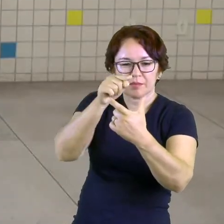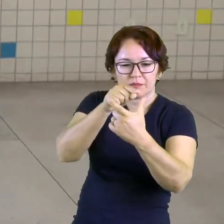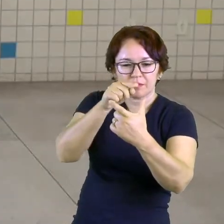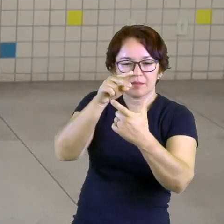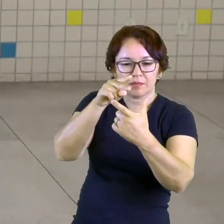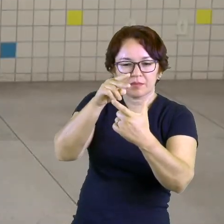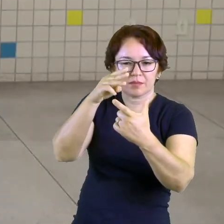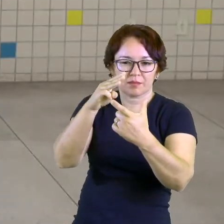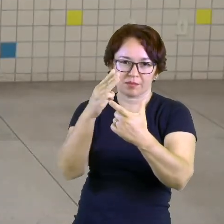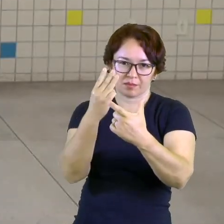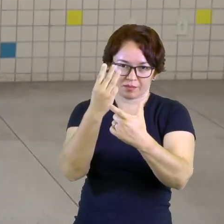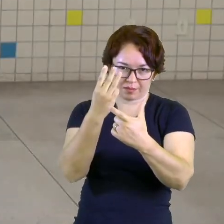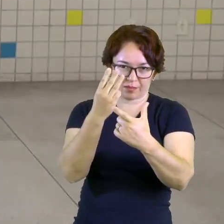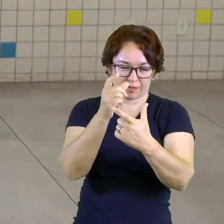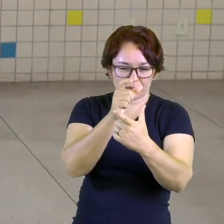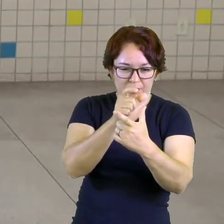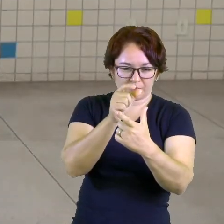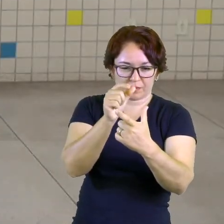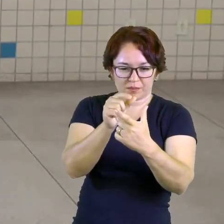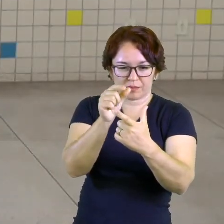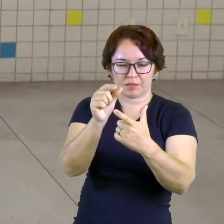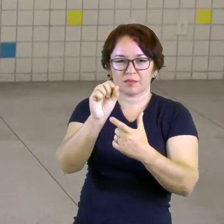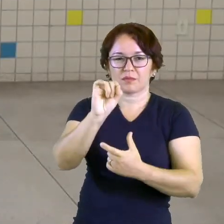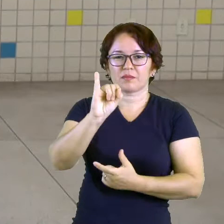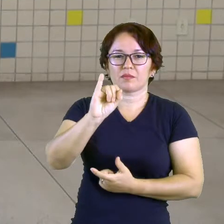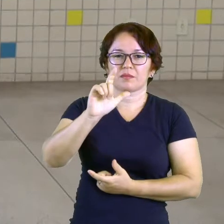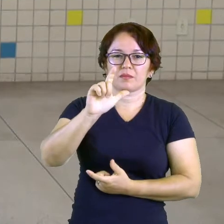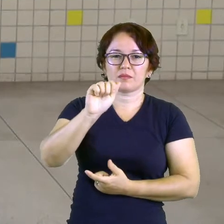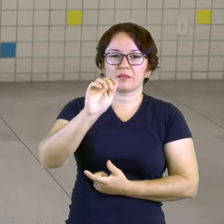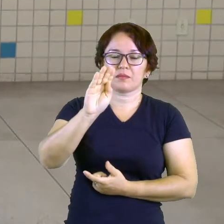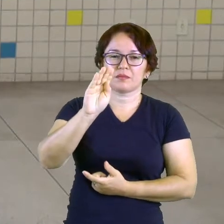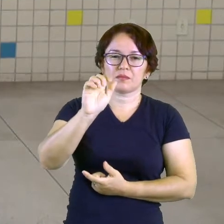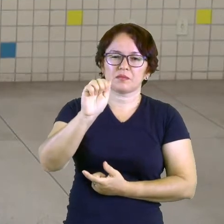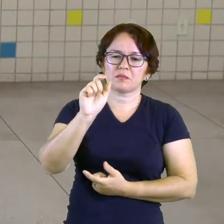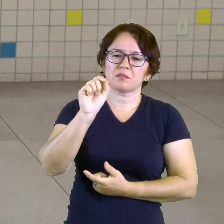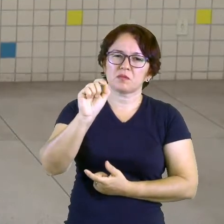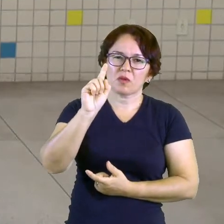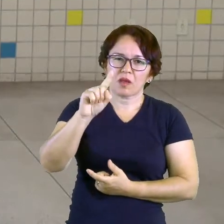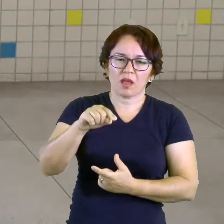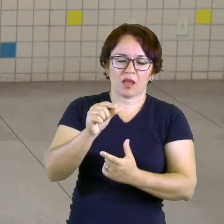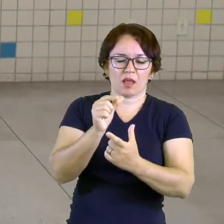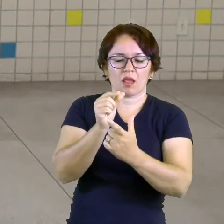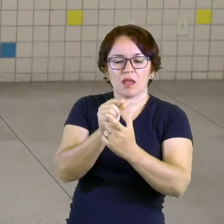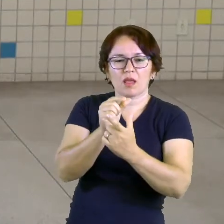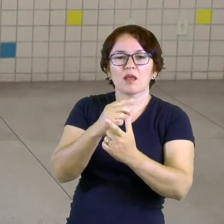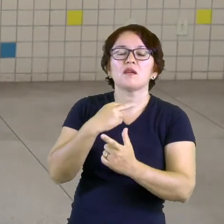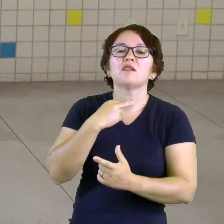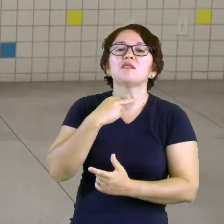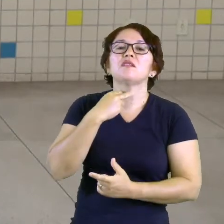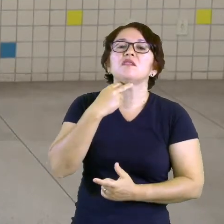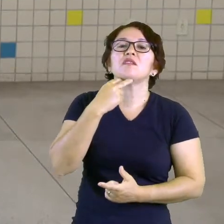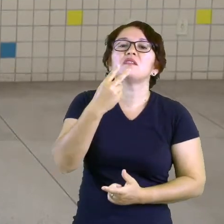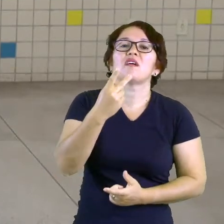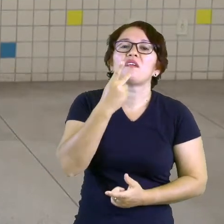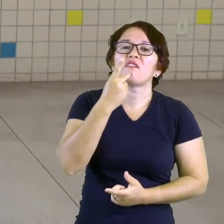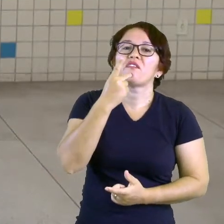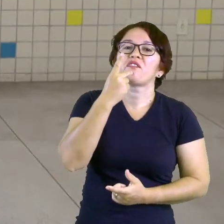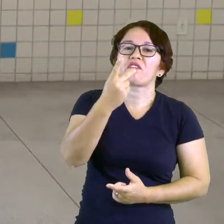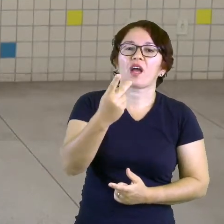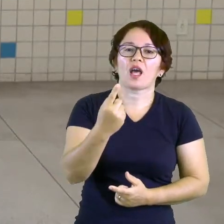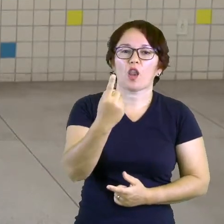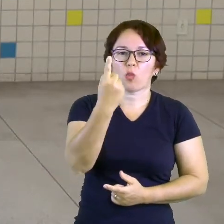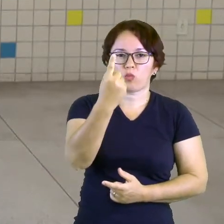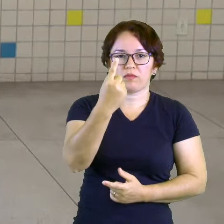Sílaba é um fonema ou grupo de fonemas que são pronunciados de uma única emissão